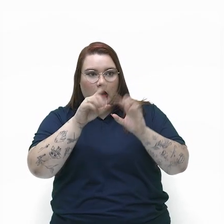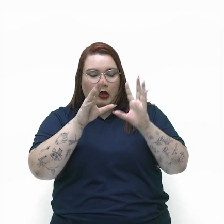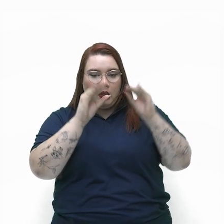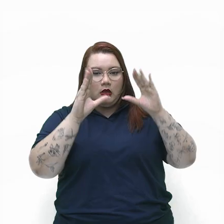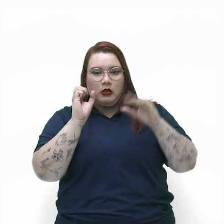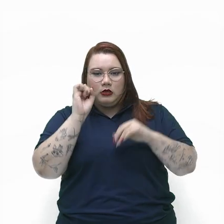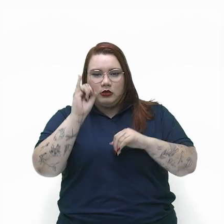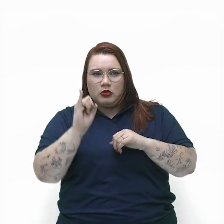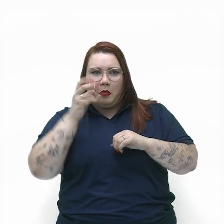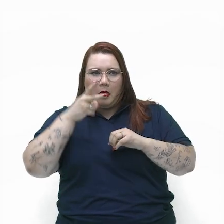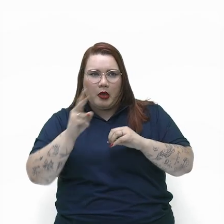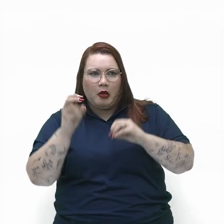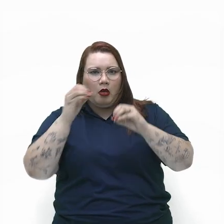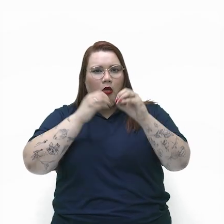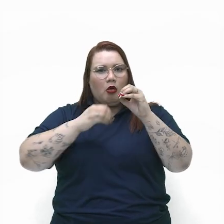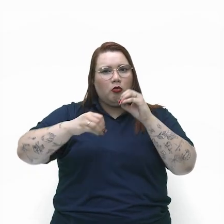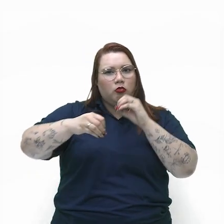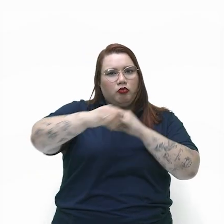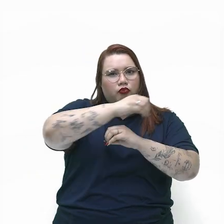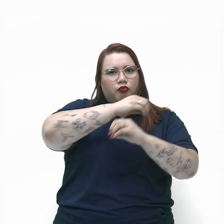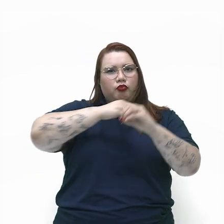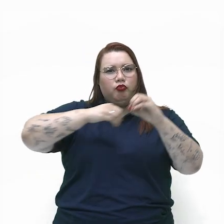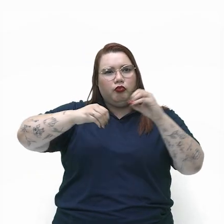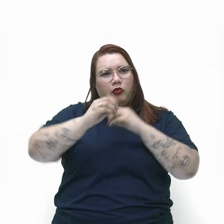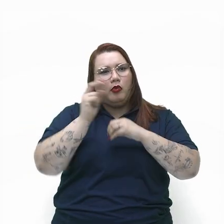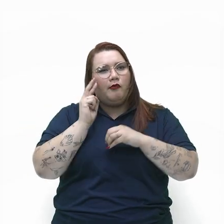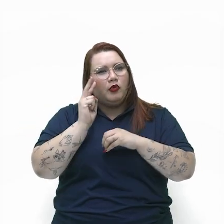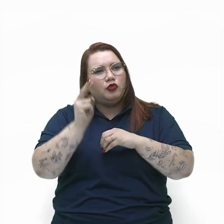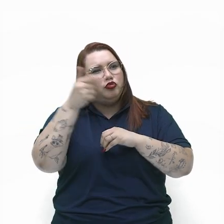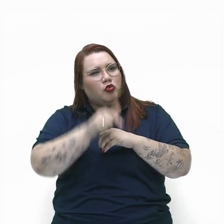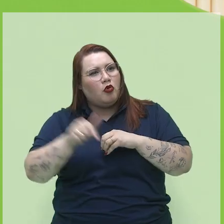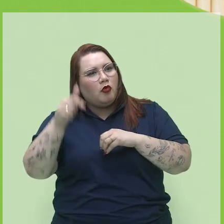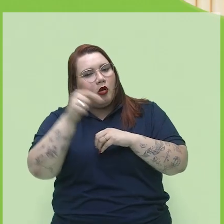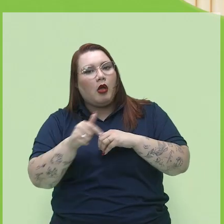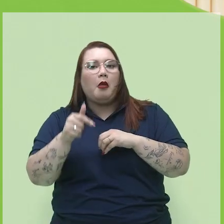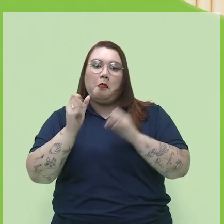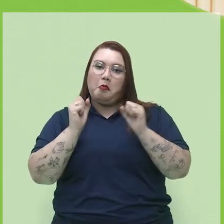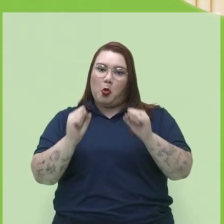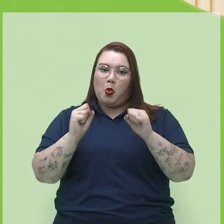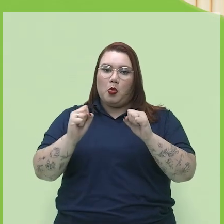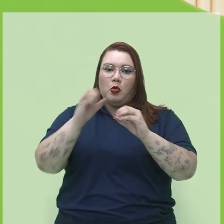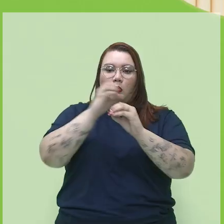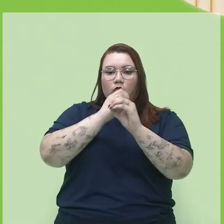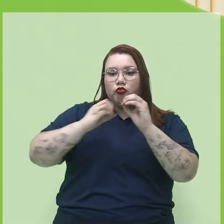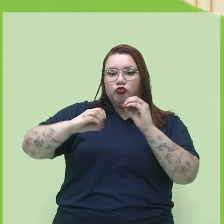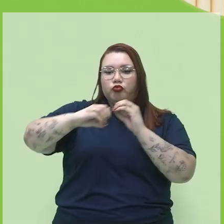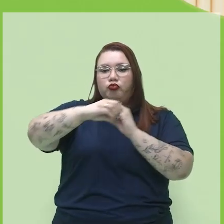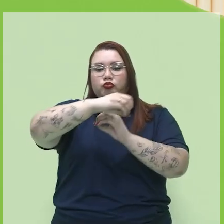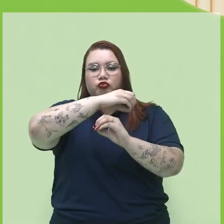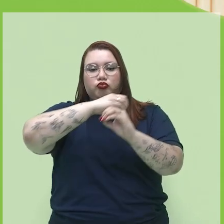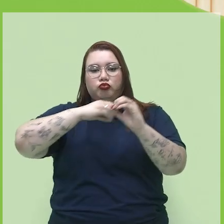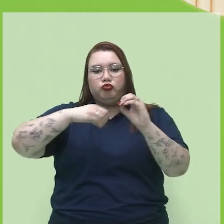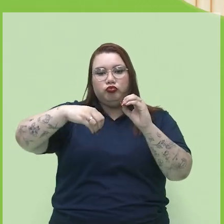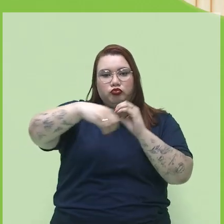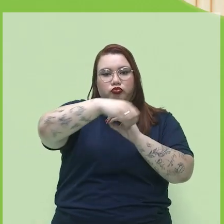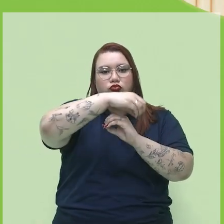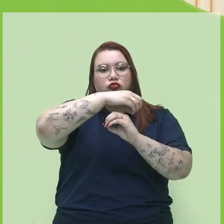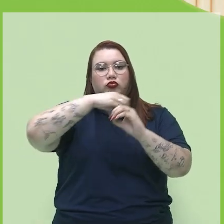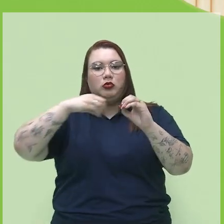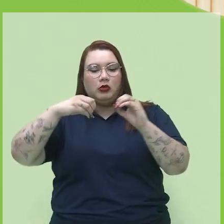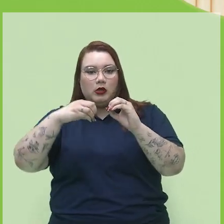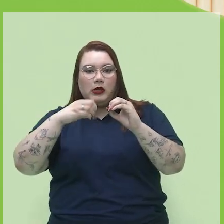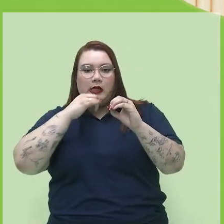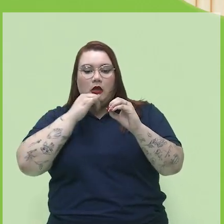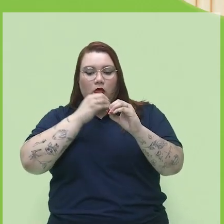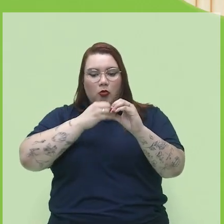e essa piscada, se ela for regular, pode ser que exista um planeta rodeando lá o Sol, né? Essa piscada